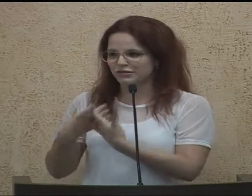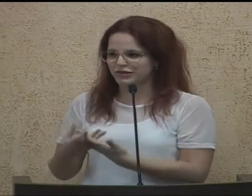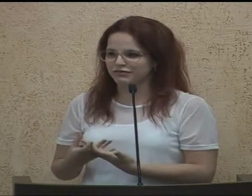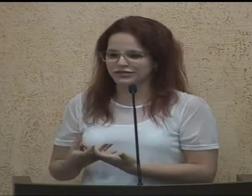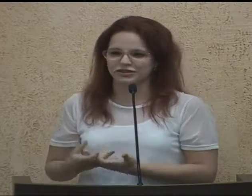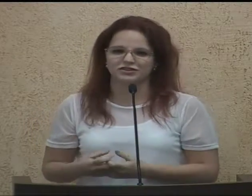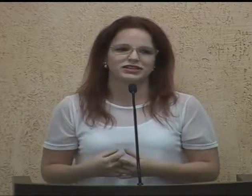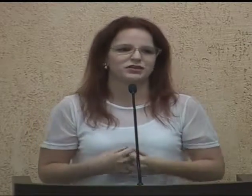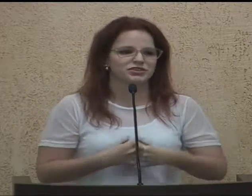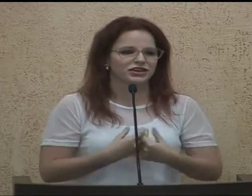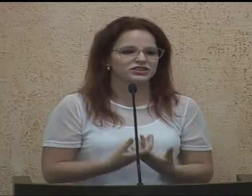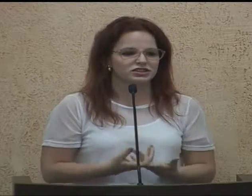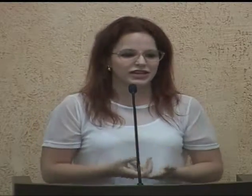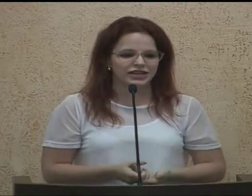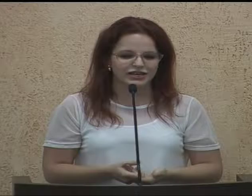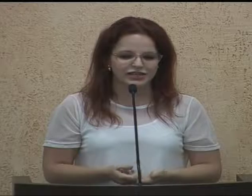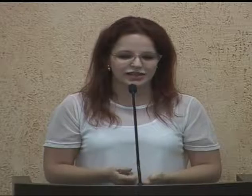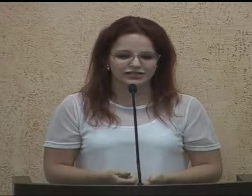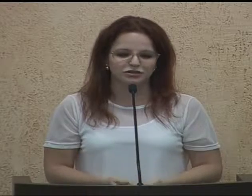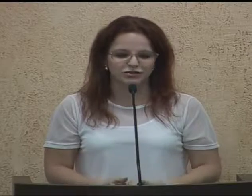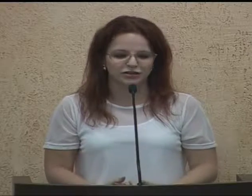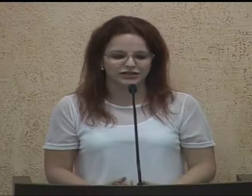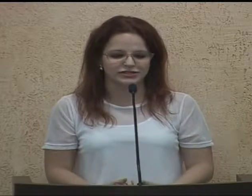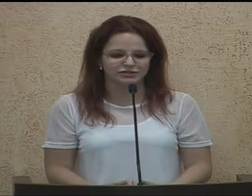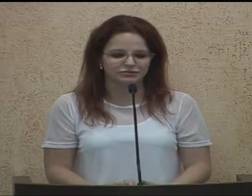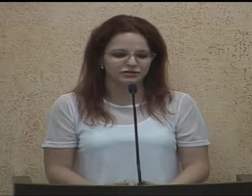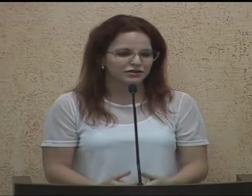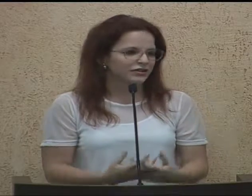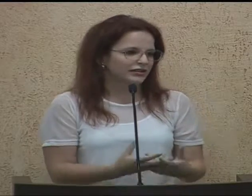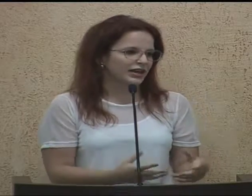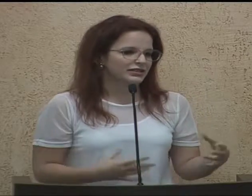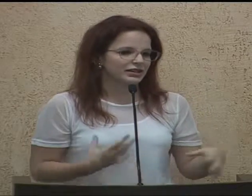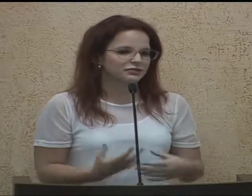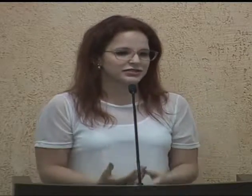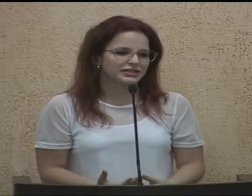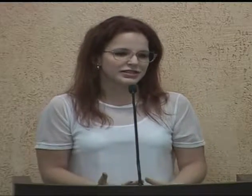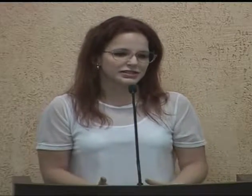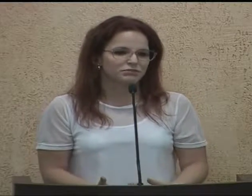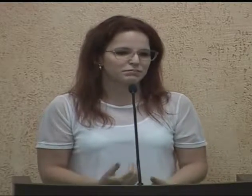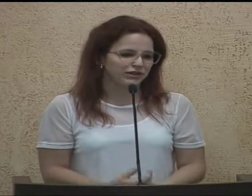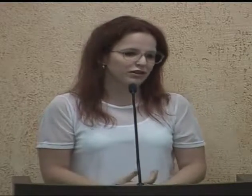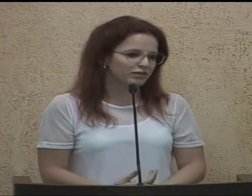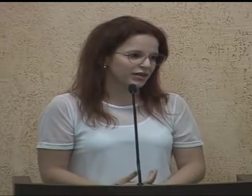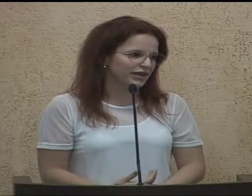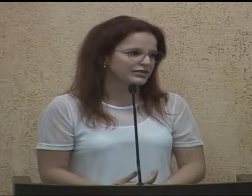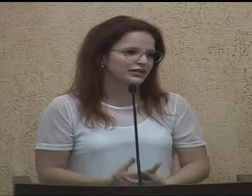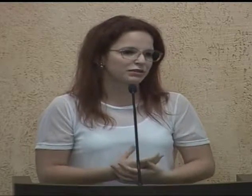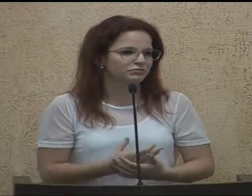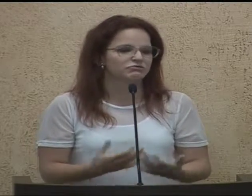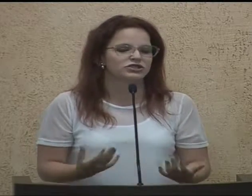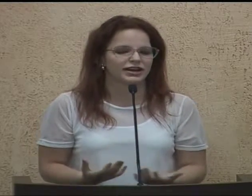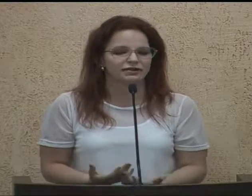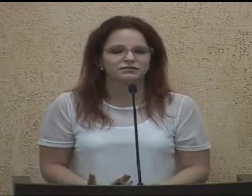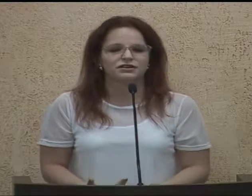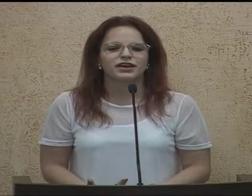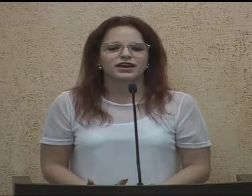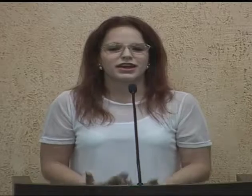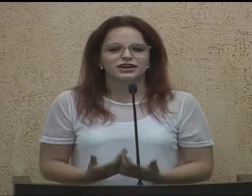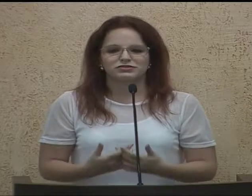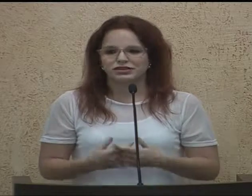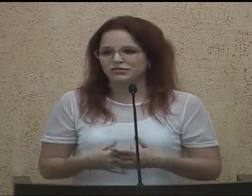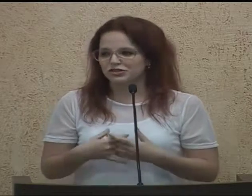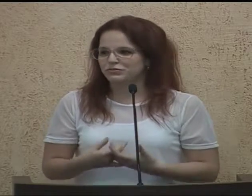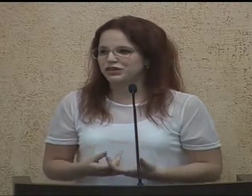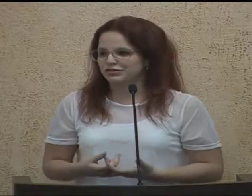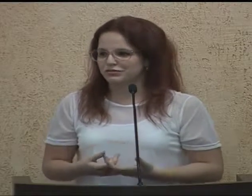de olhar para a doença de Alzheimer, que a gente tem aí essa comemoração, né, essa conscientização pela OMS, que é mundial,